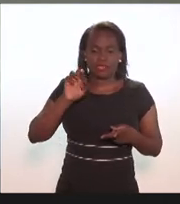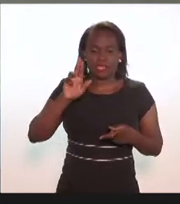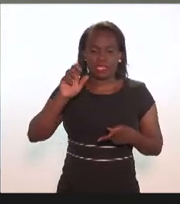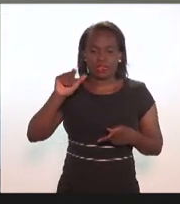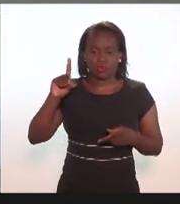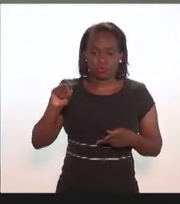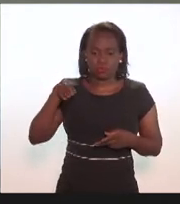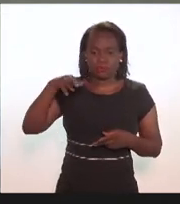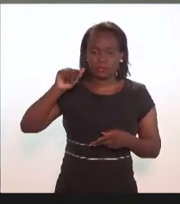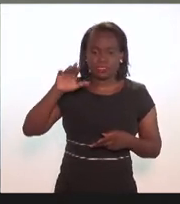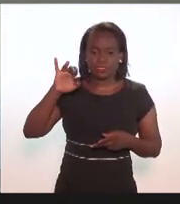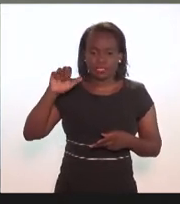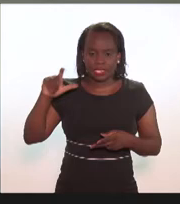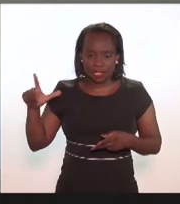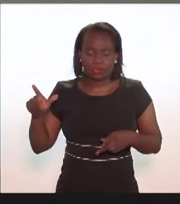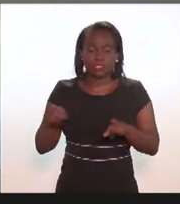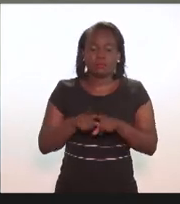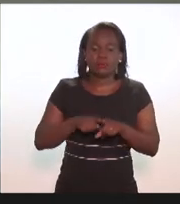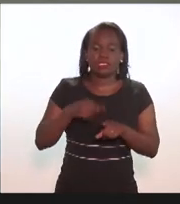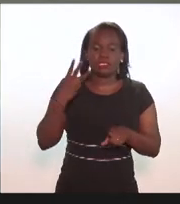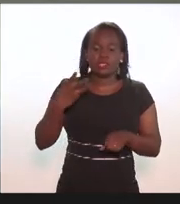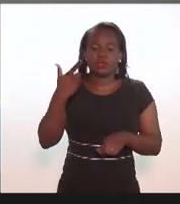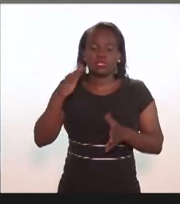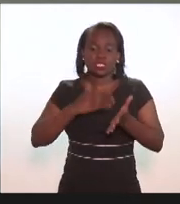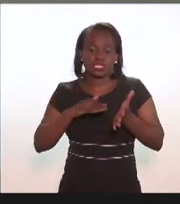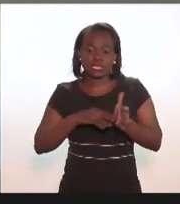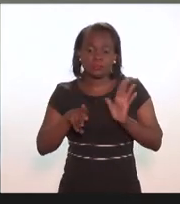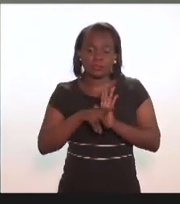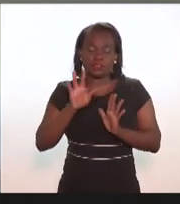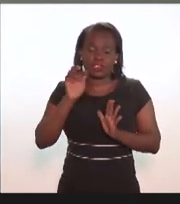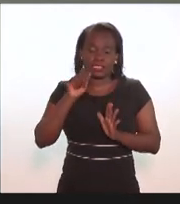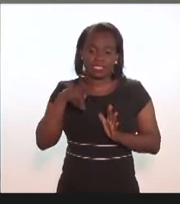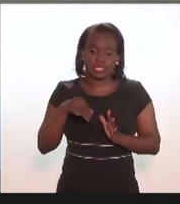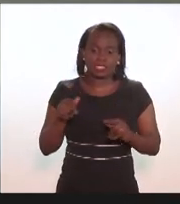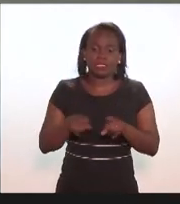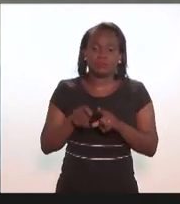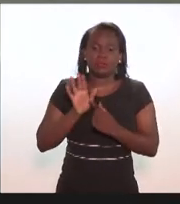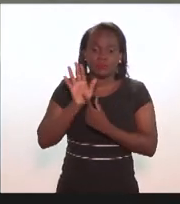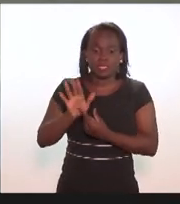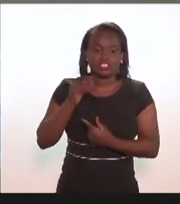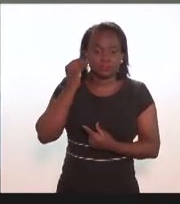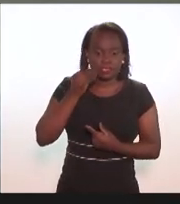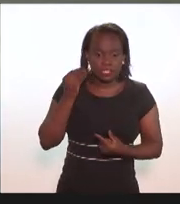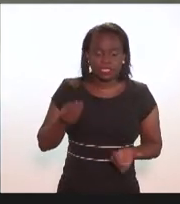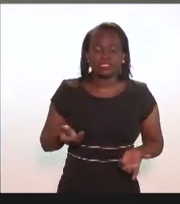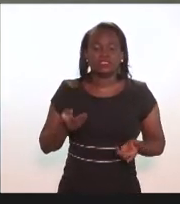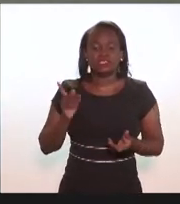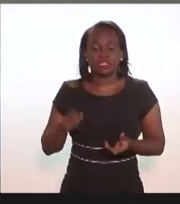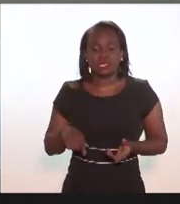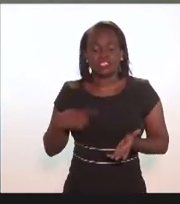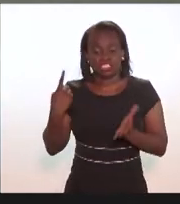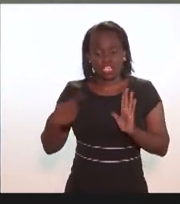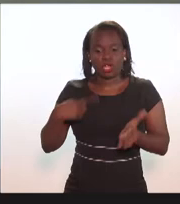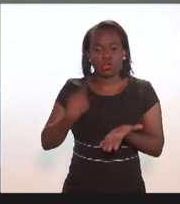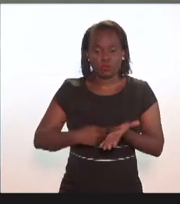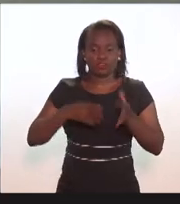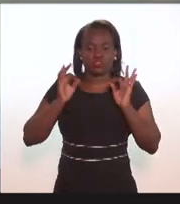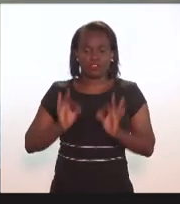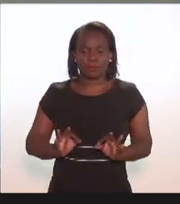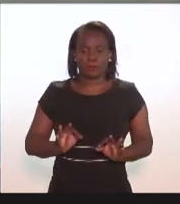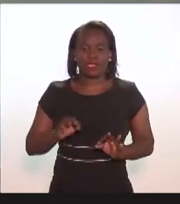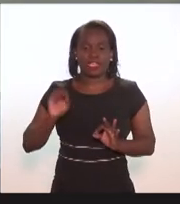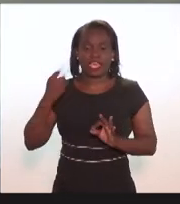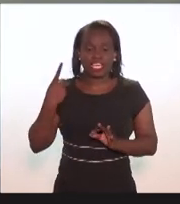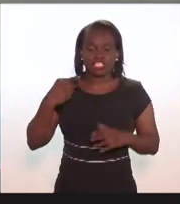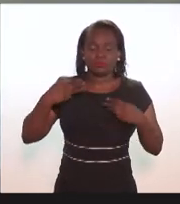trazer três outros secretários de Fazenda para também apresentar experiências. Serão, já estão confirmados, o